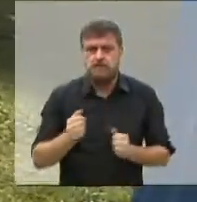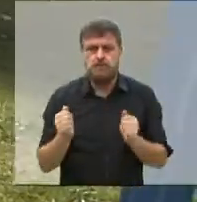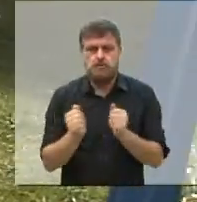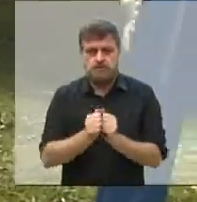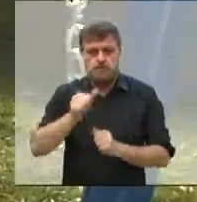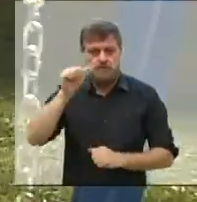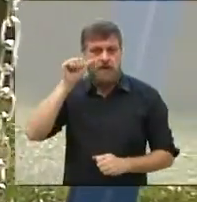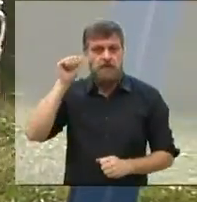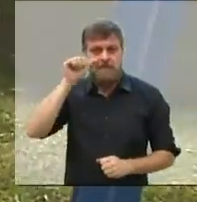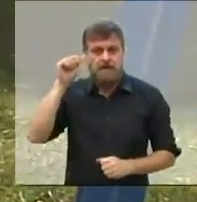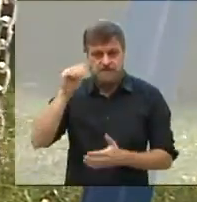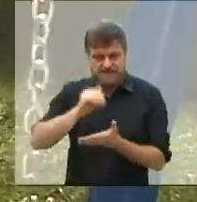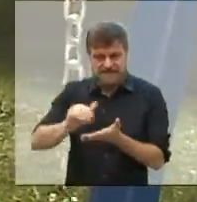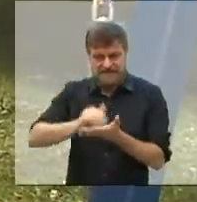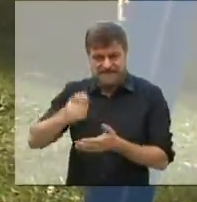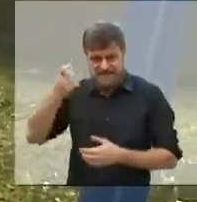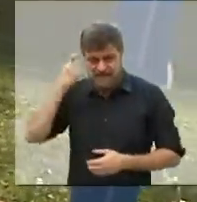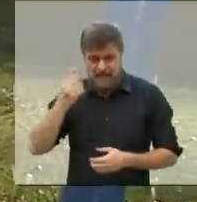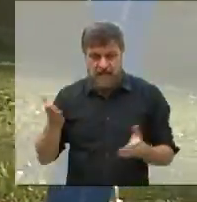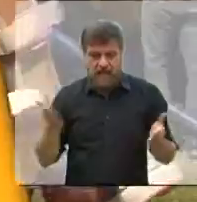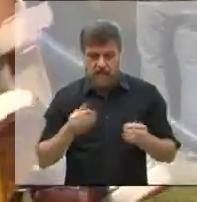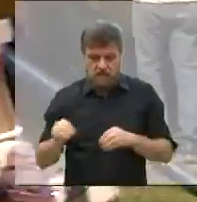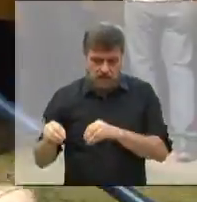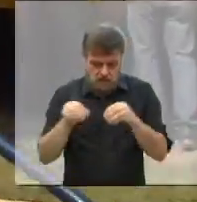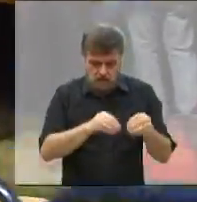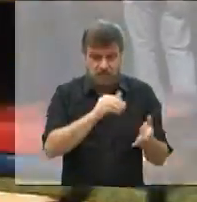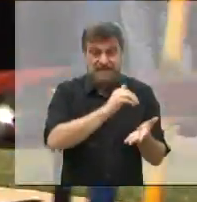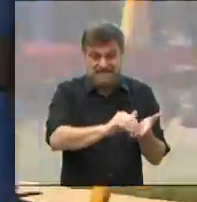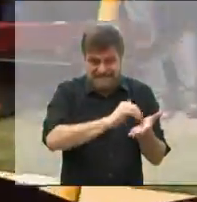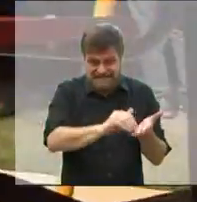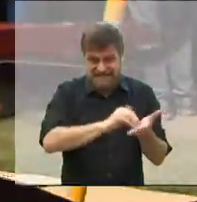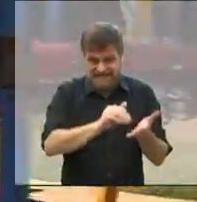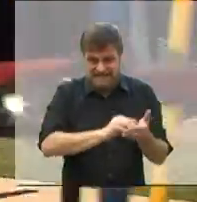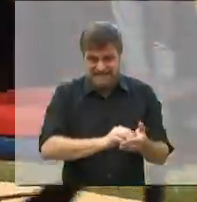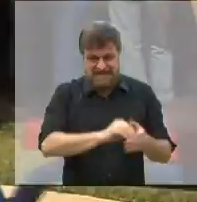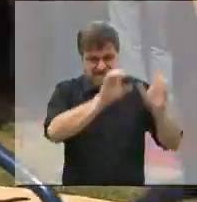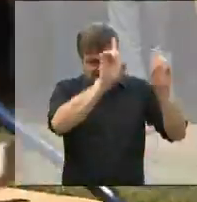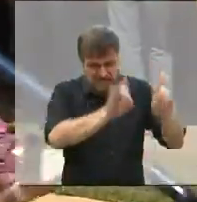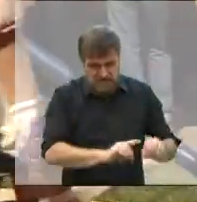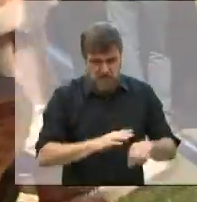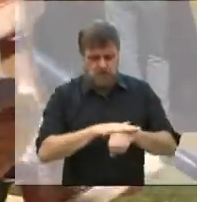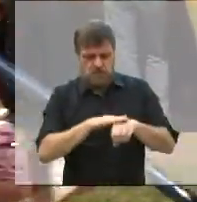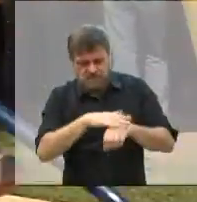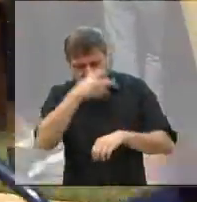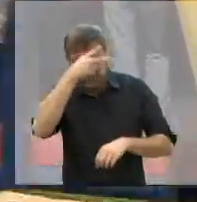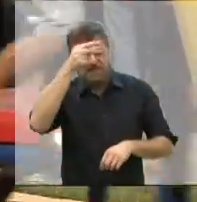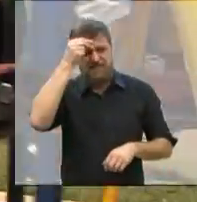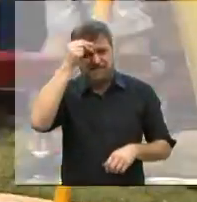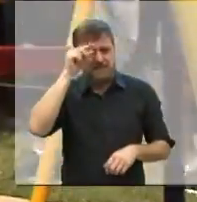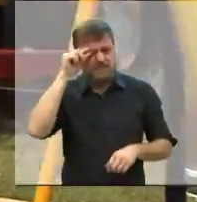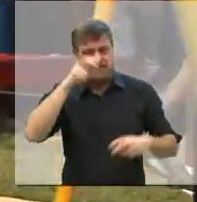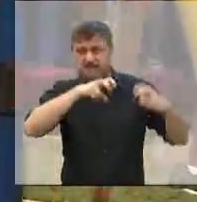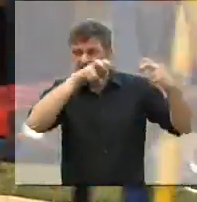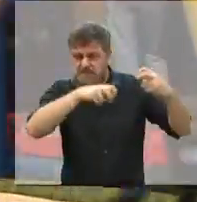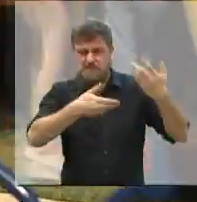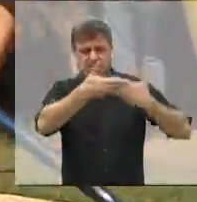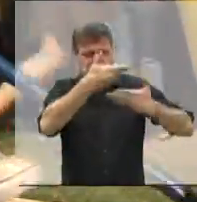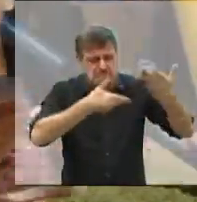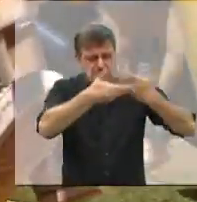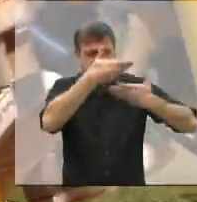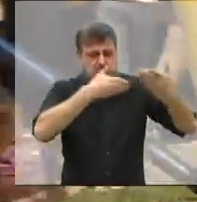Manu e agora estou junto com a Eliane. Tive muita conversa com o prefeito Jonas Donizete e ele